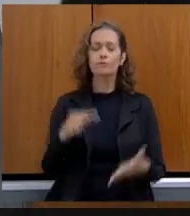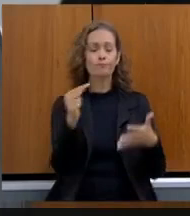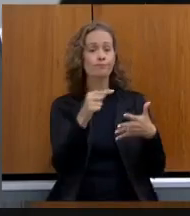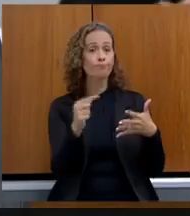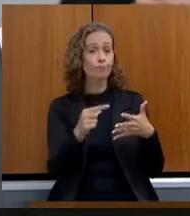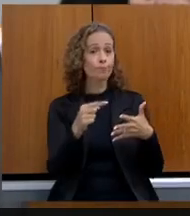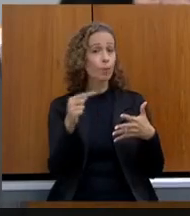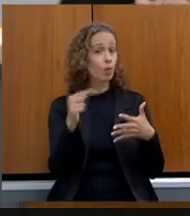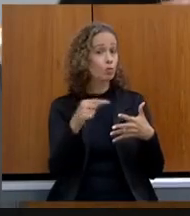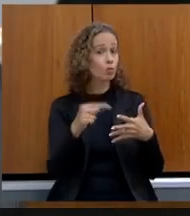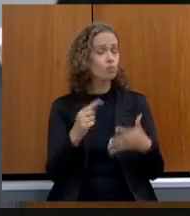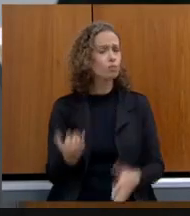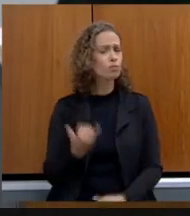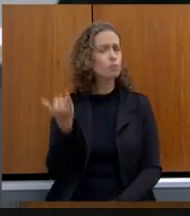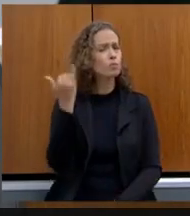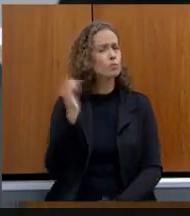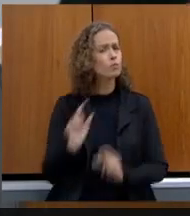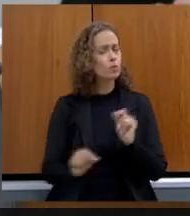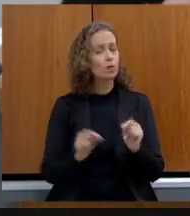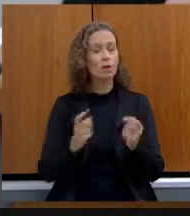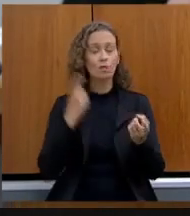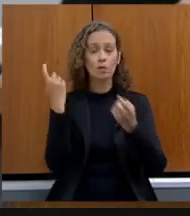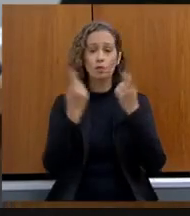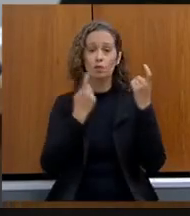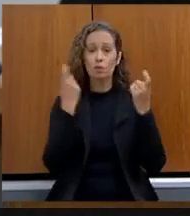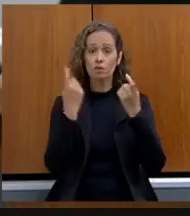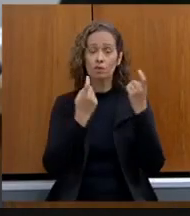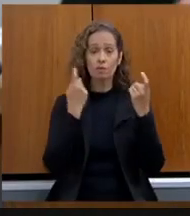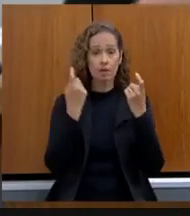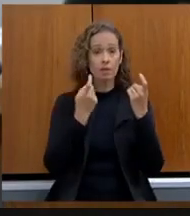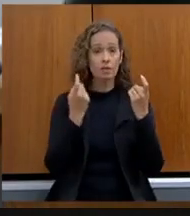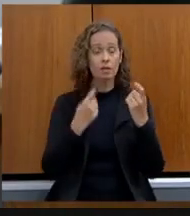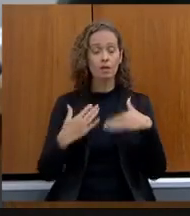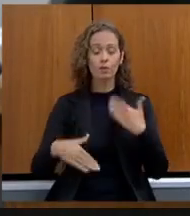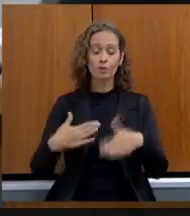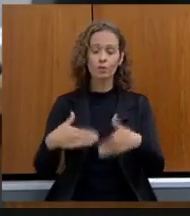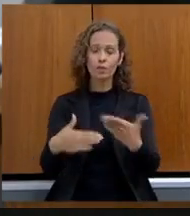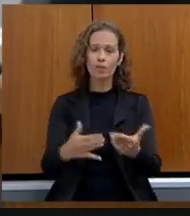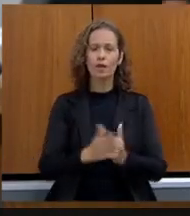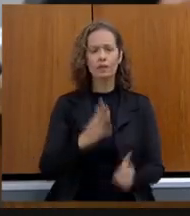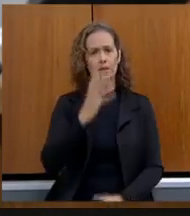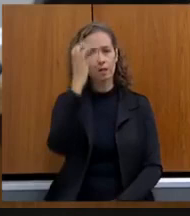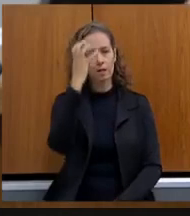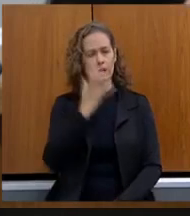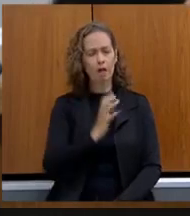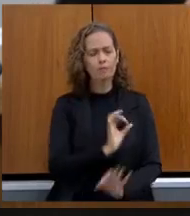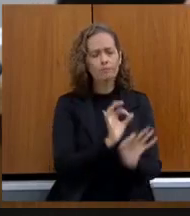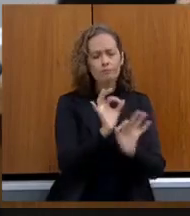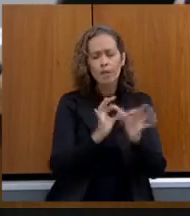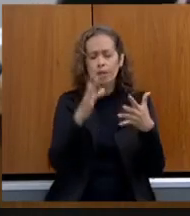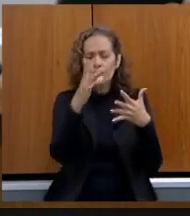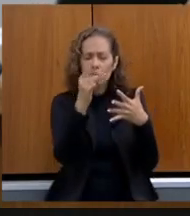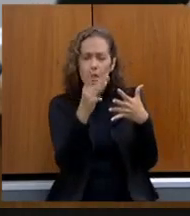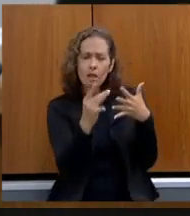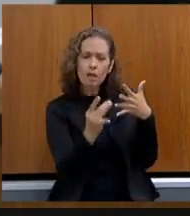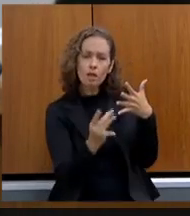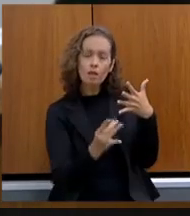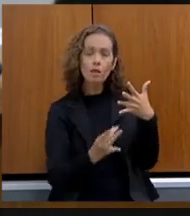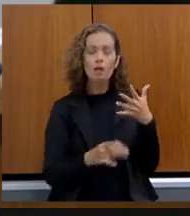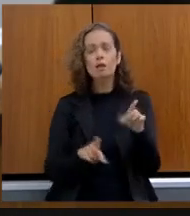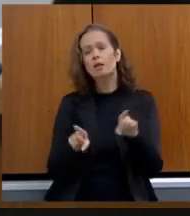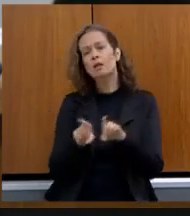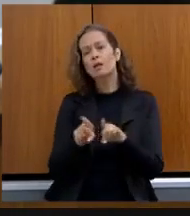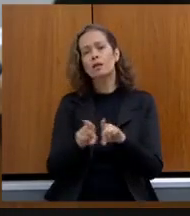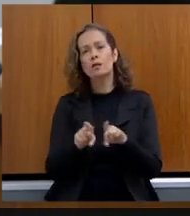importante é justamente pela preocupação na celeridade desse processo e na minúcia de todas as questões as